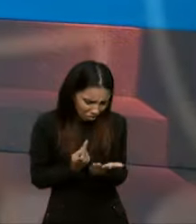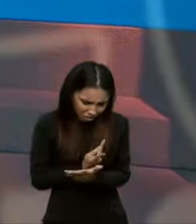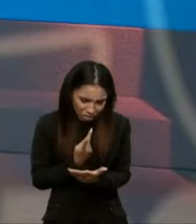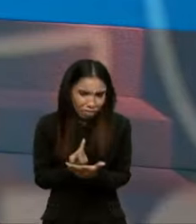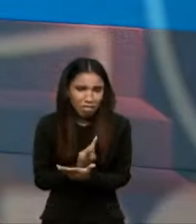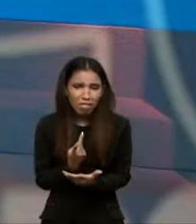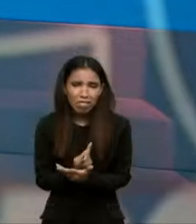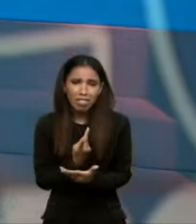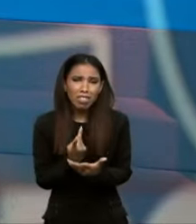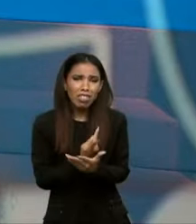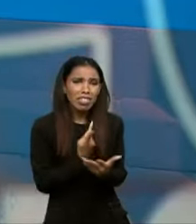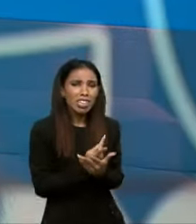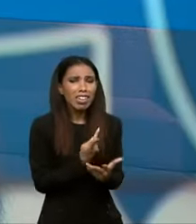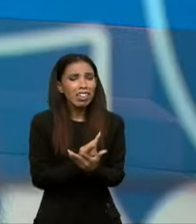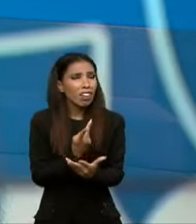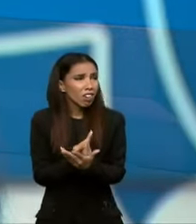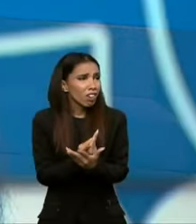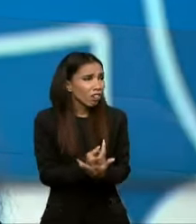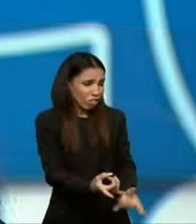Você me deu um fora.